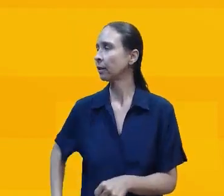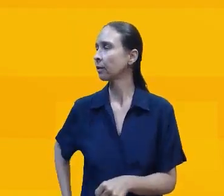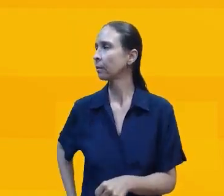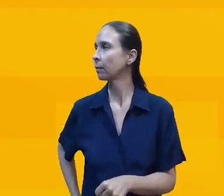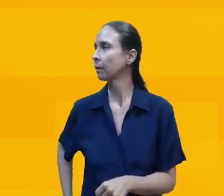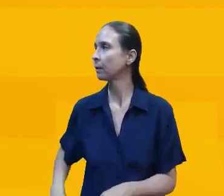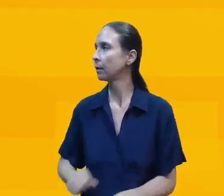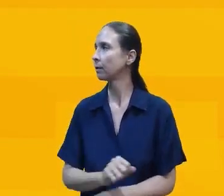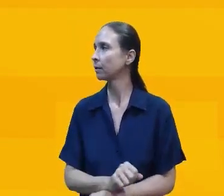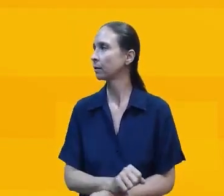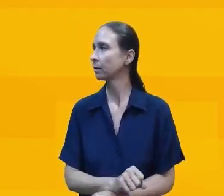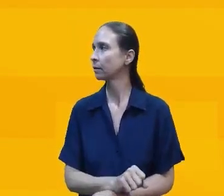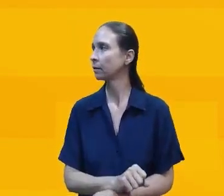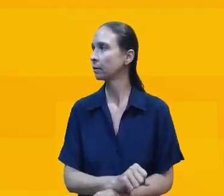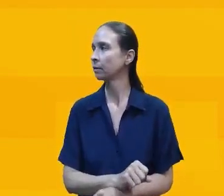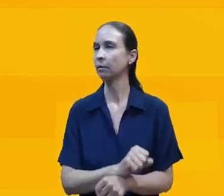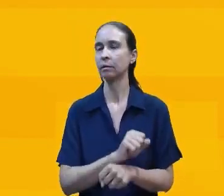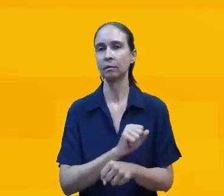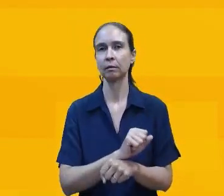2002